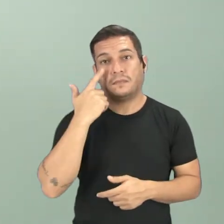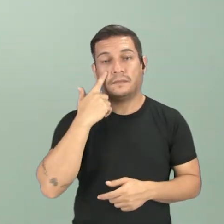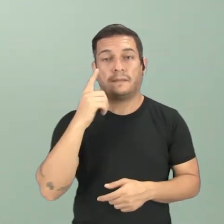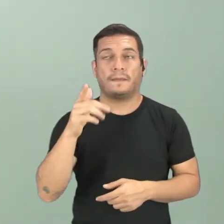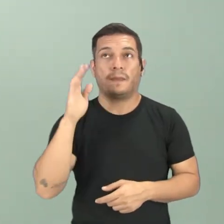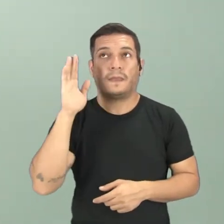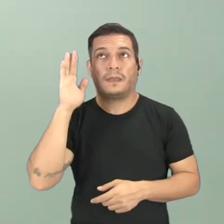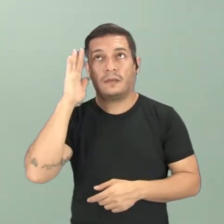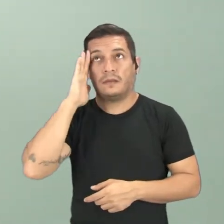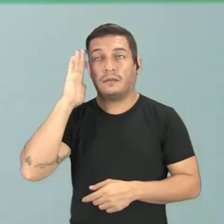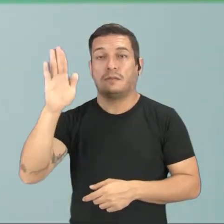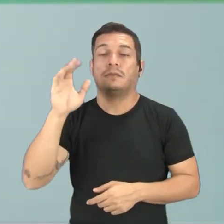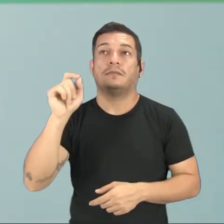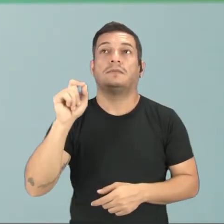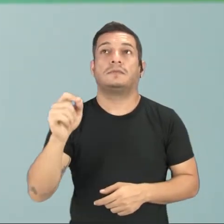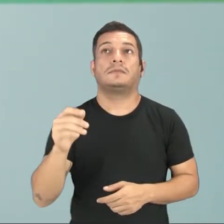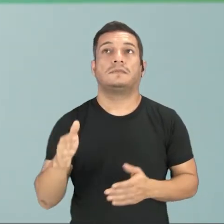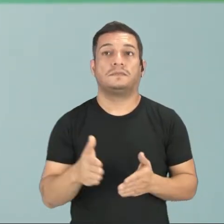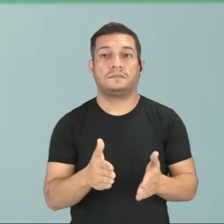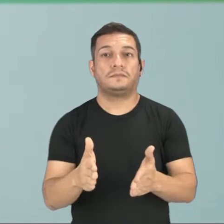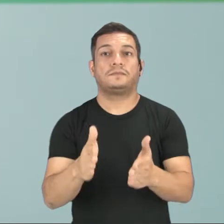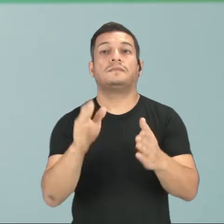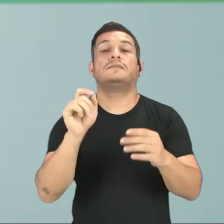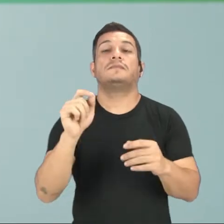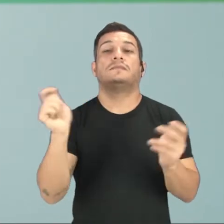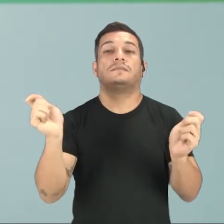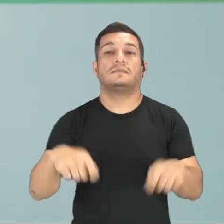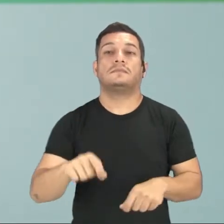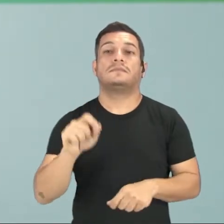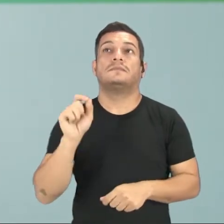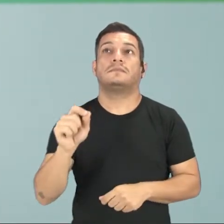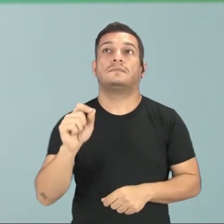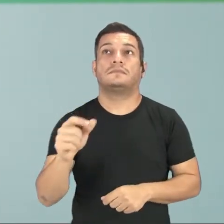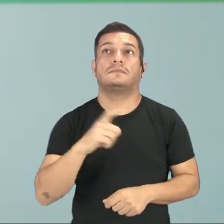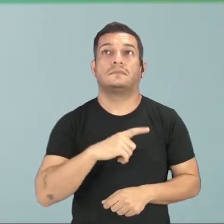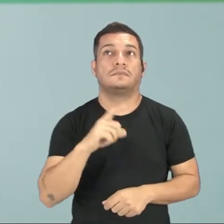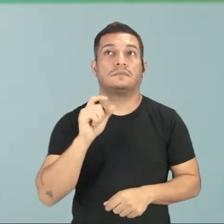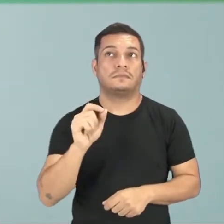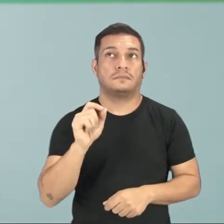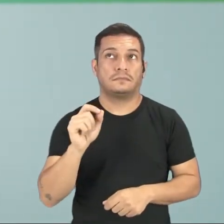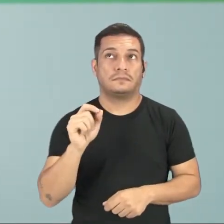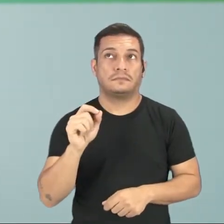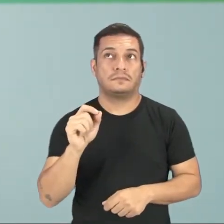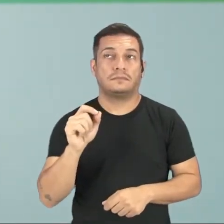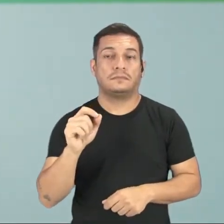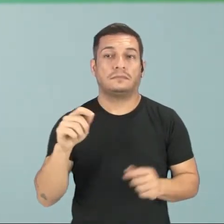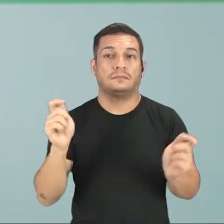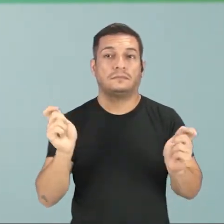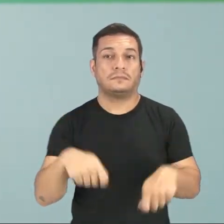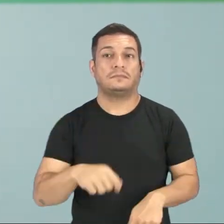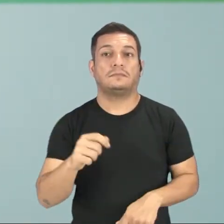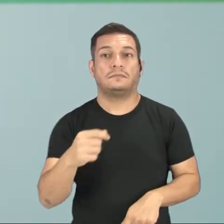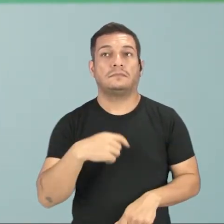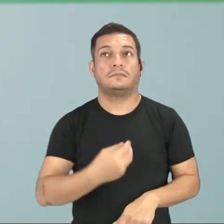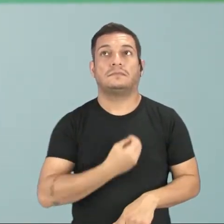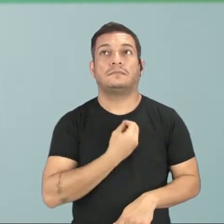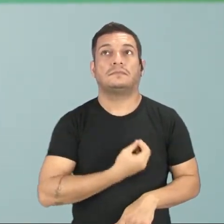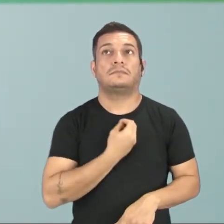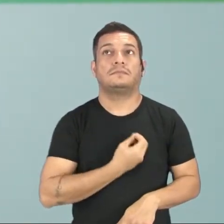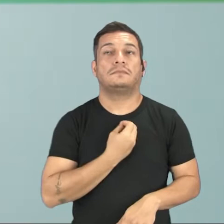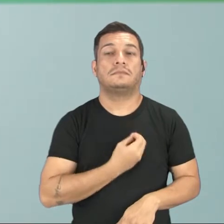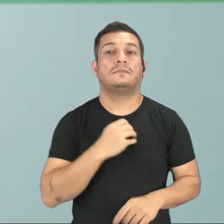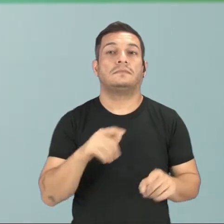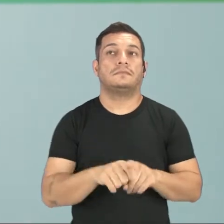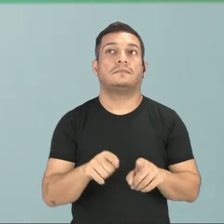como principal caminho para poder constituir as condições de